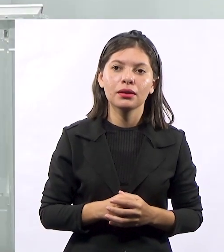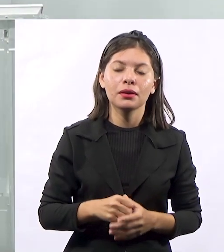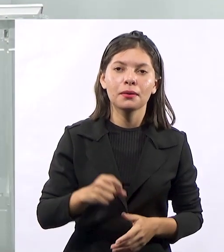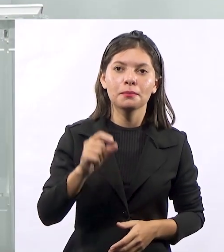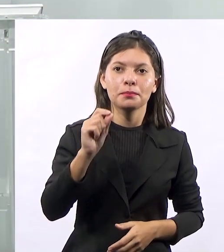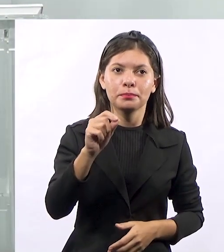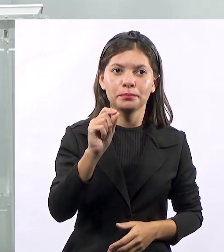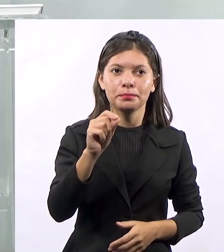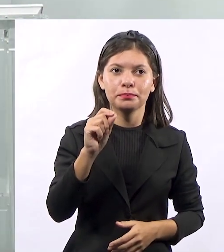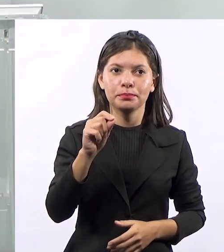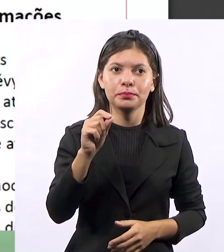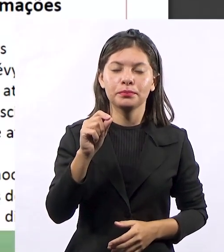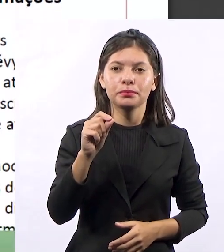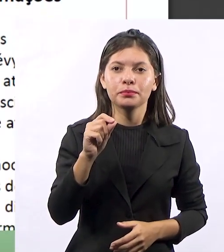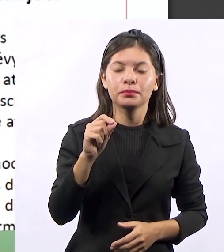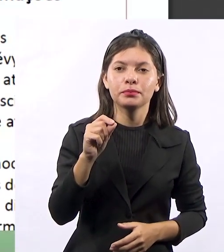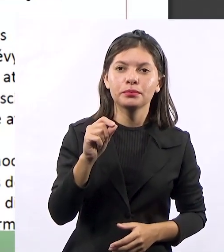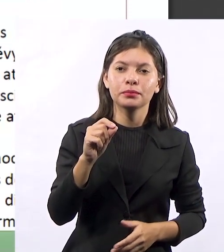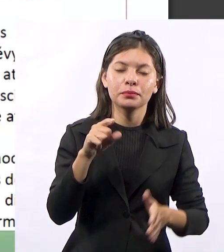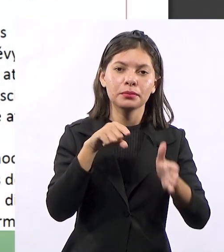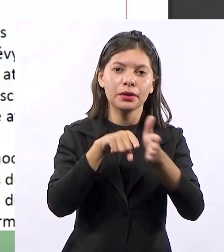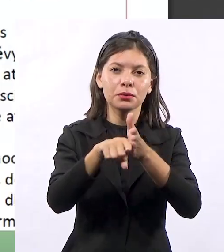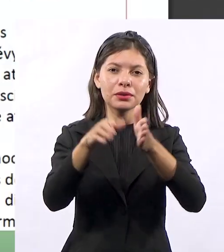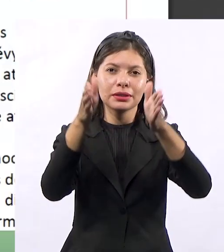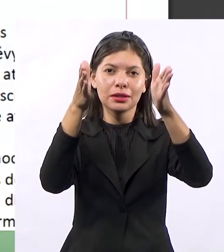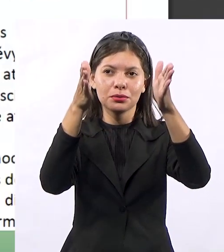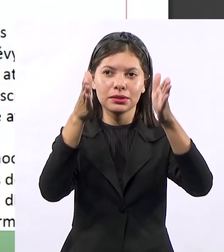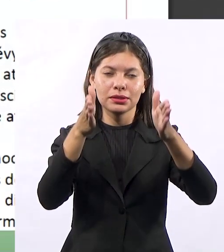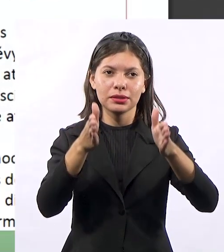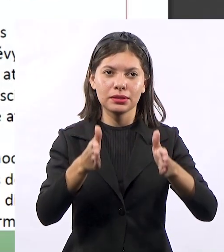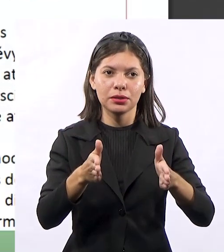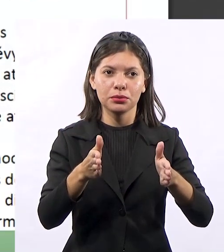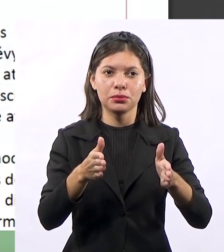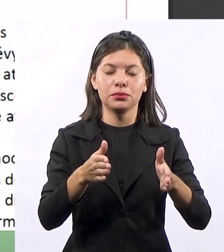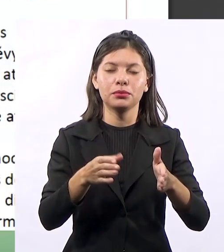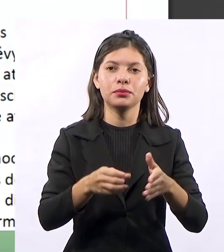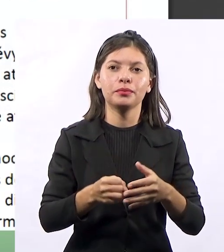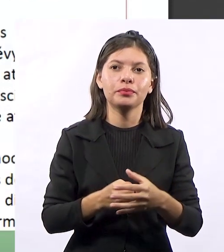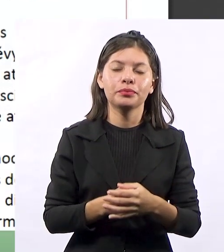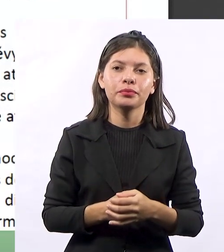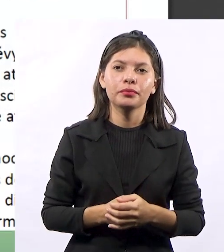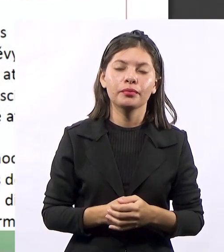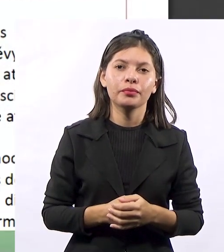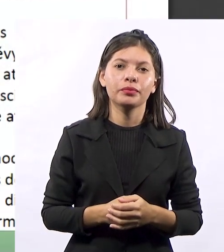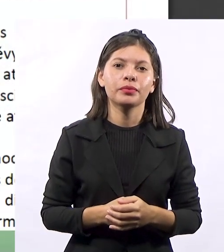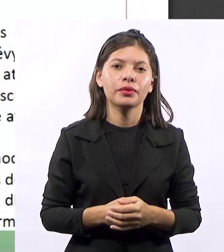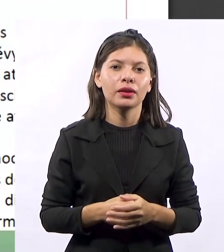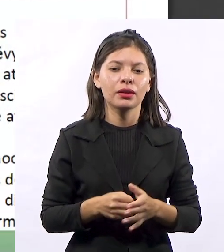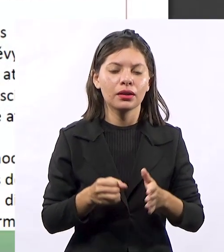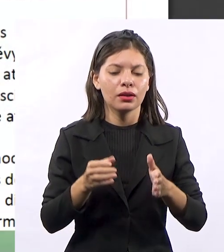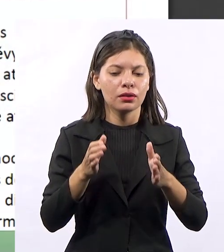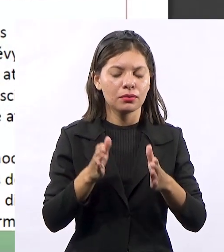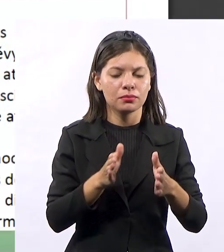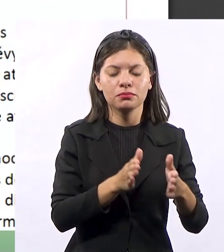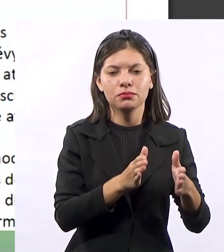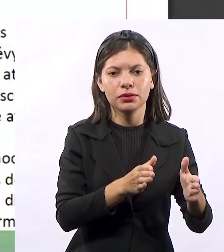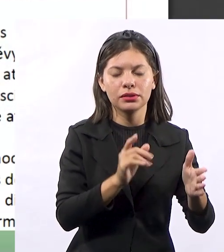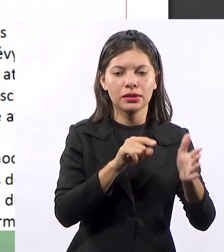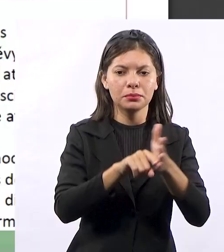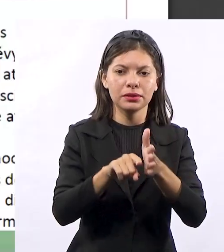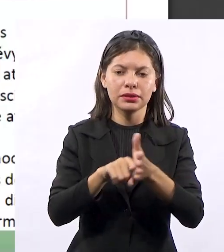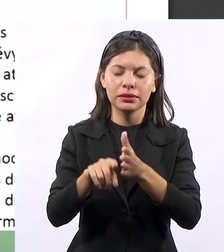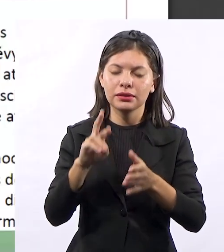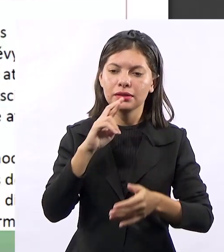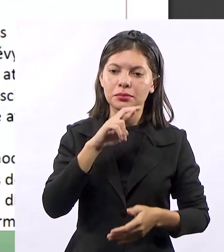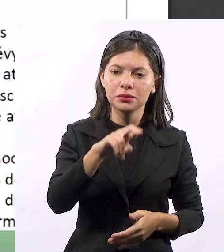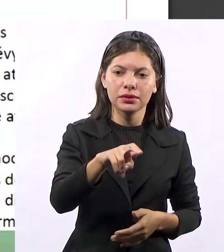por isso que o problema está no centro do projeto de pesquisa. Por quê? Toda a minha pesquisa